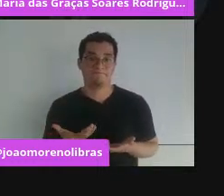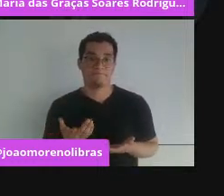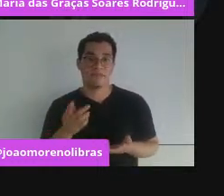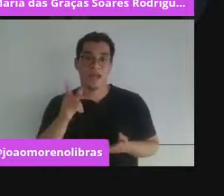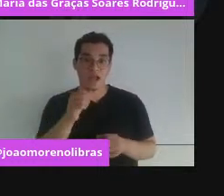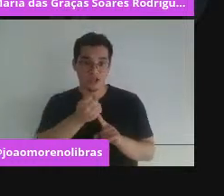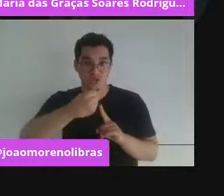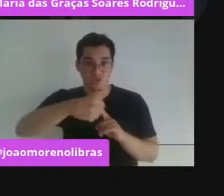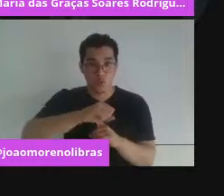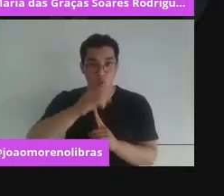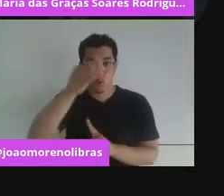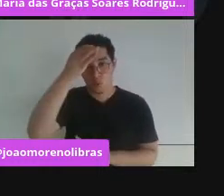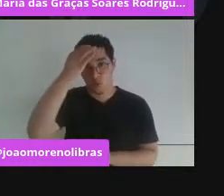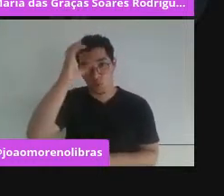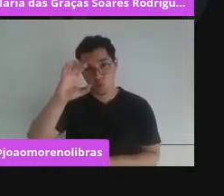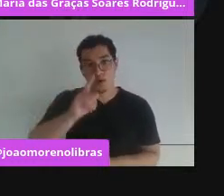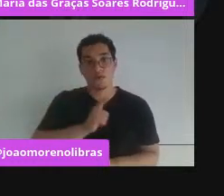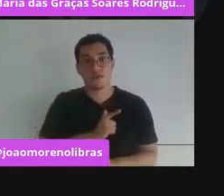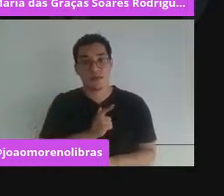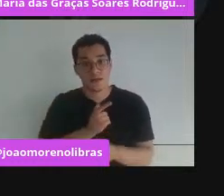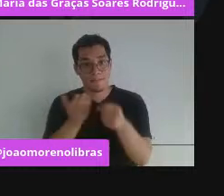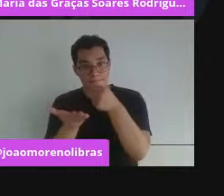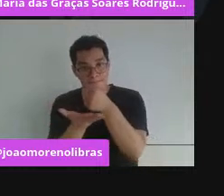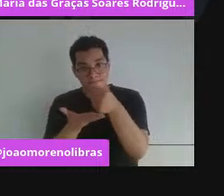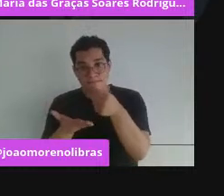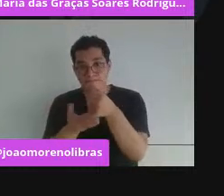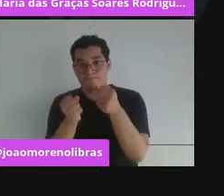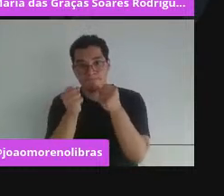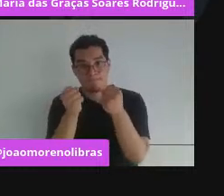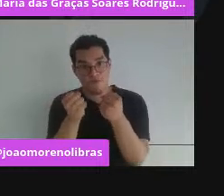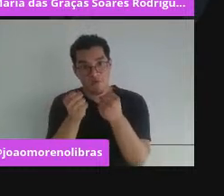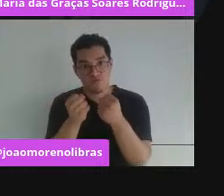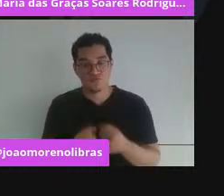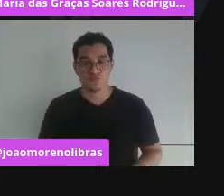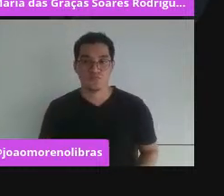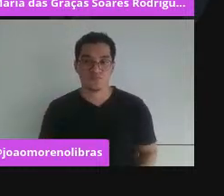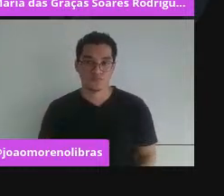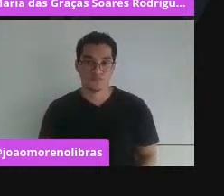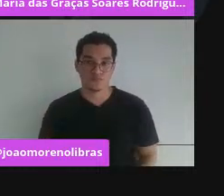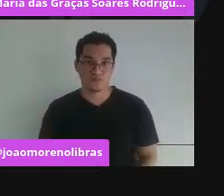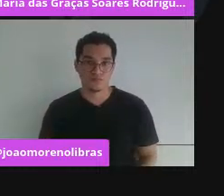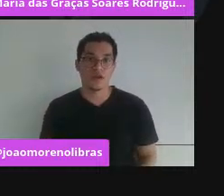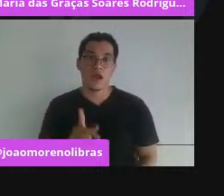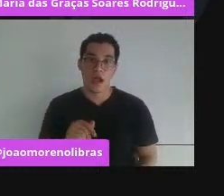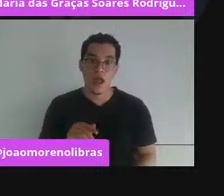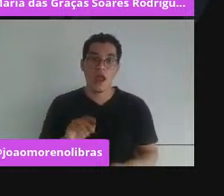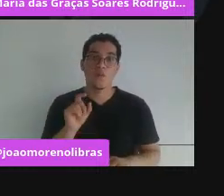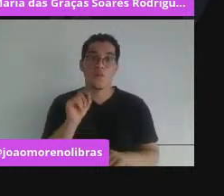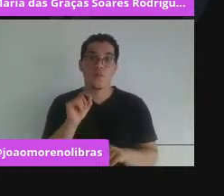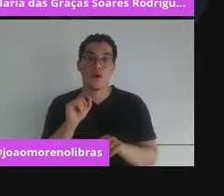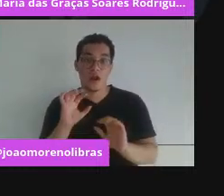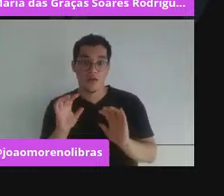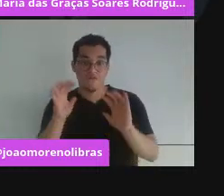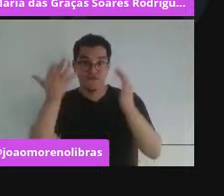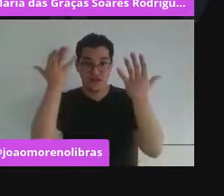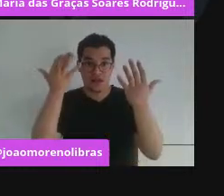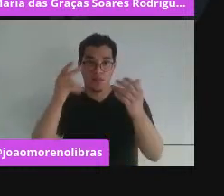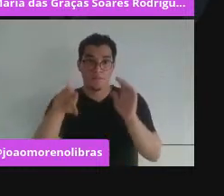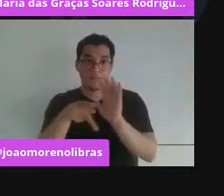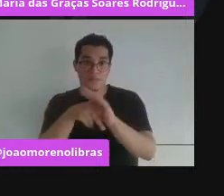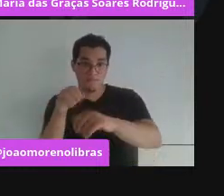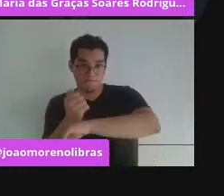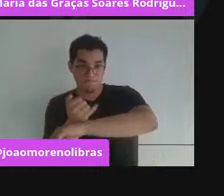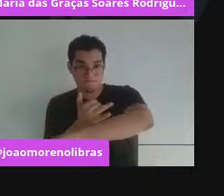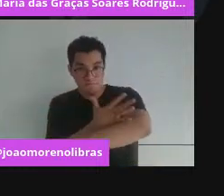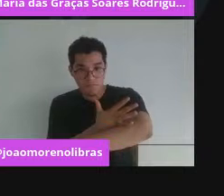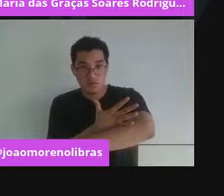contexto situacional leva o interlocutor a compreender que um evento emocional tem razão de ser. A emoção, mais